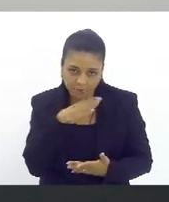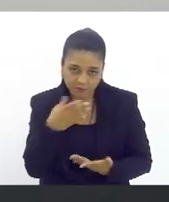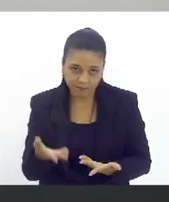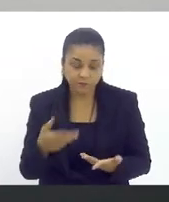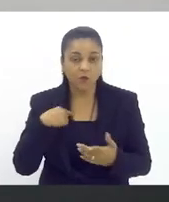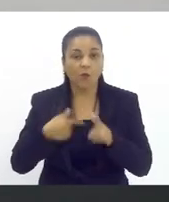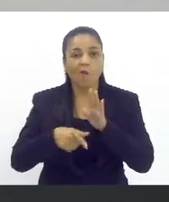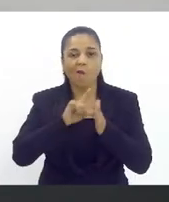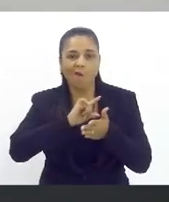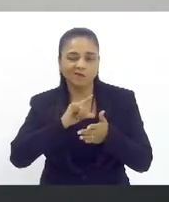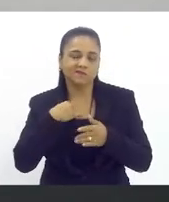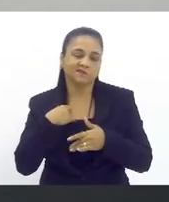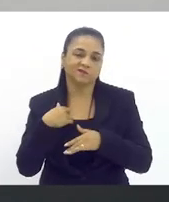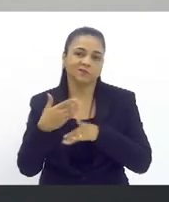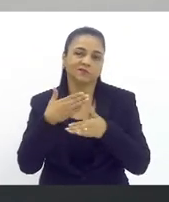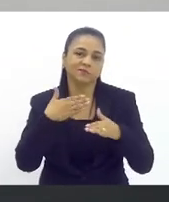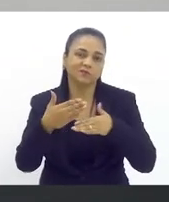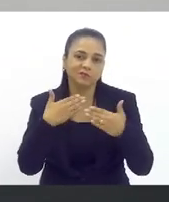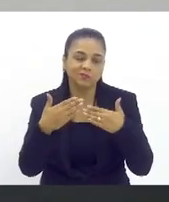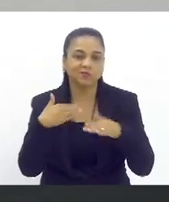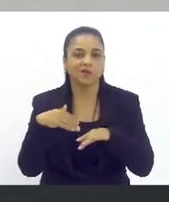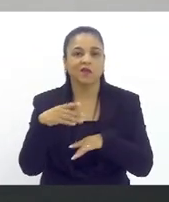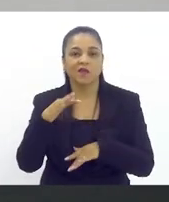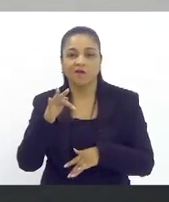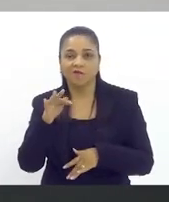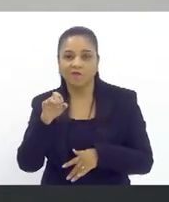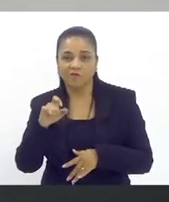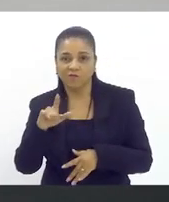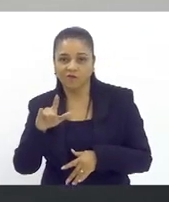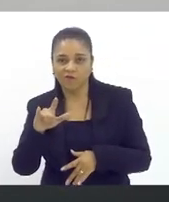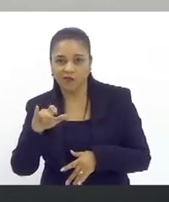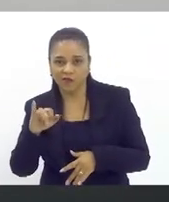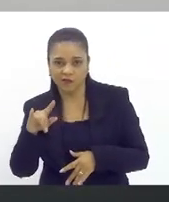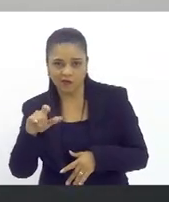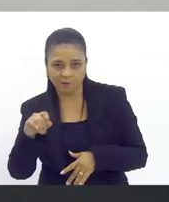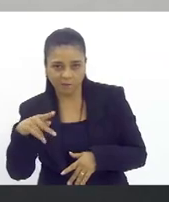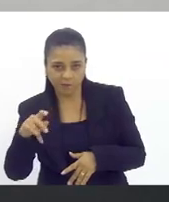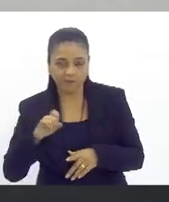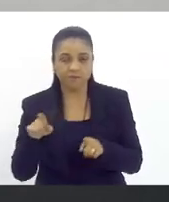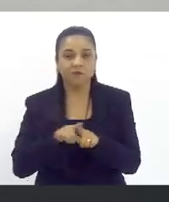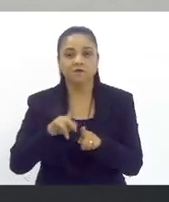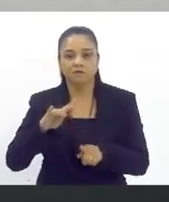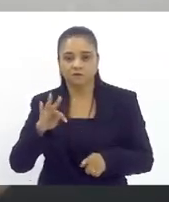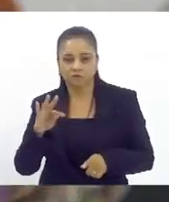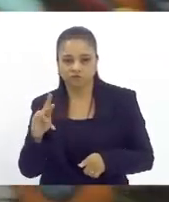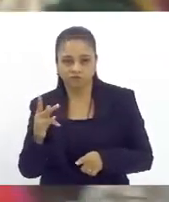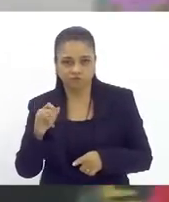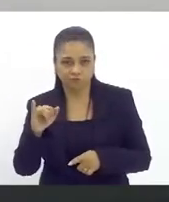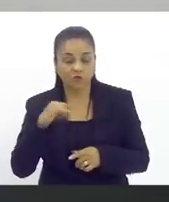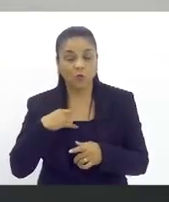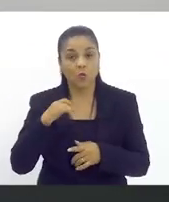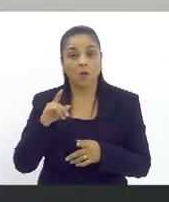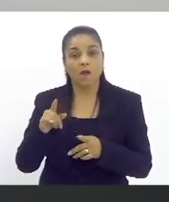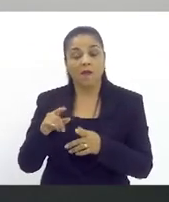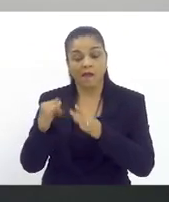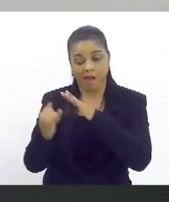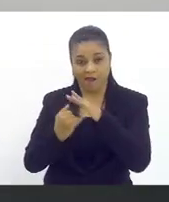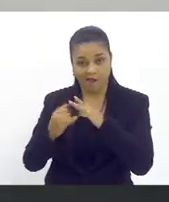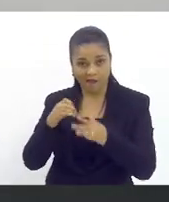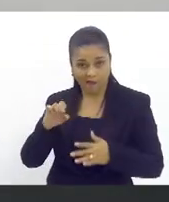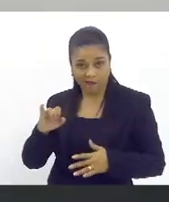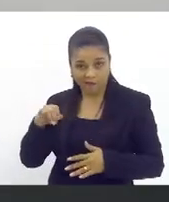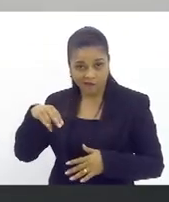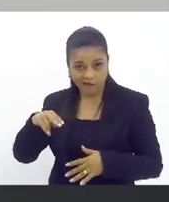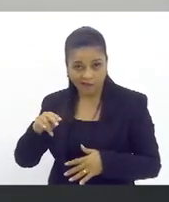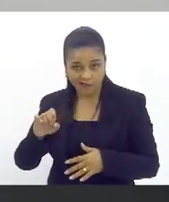com anteontem com Philip também com Thiago Pampulha para que o Enéa ao licenciar esses